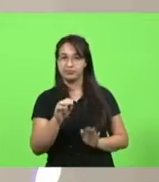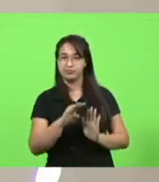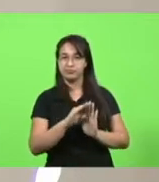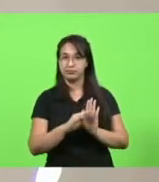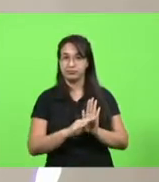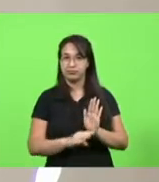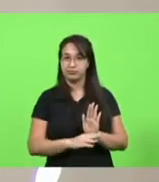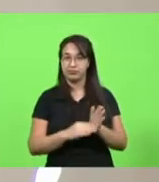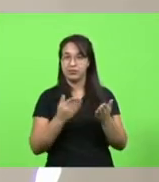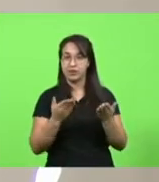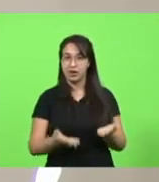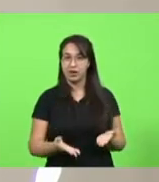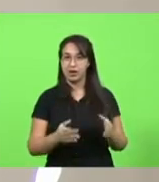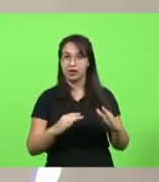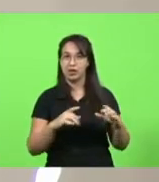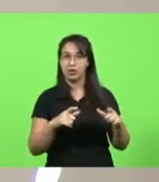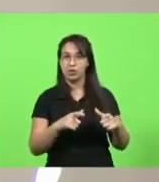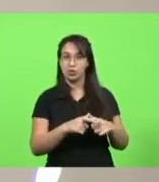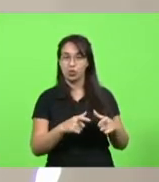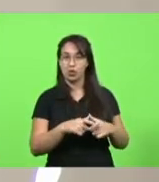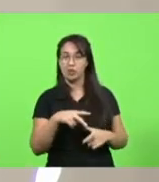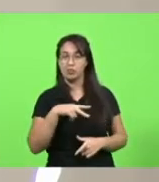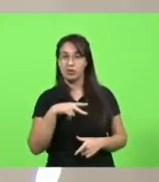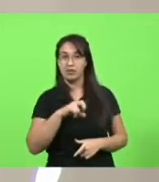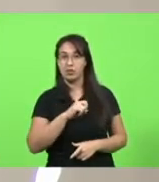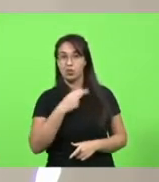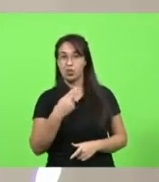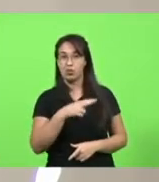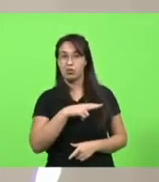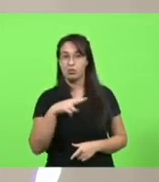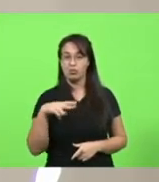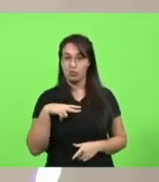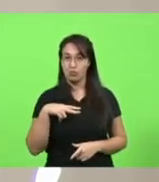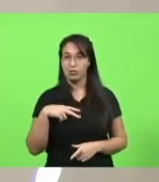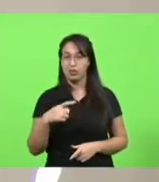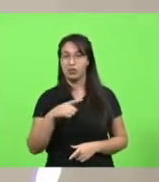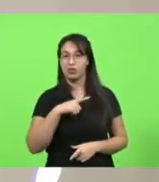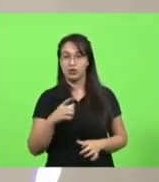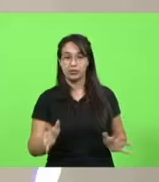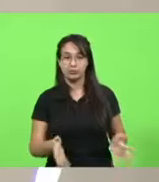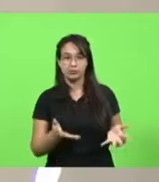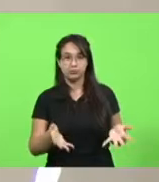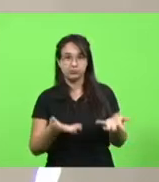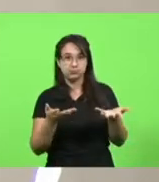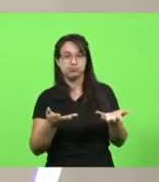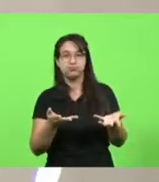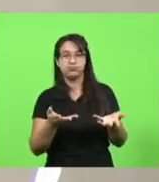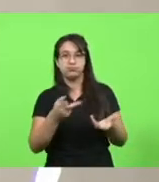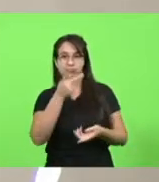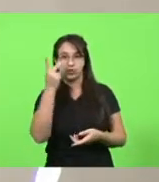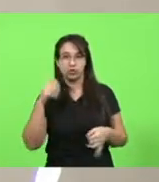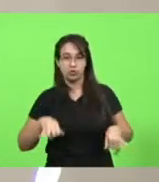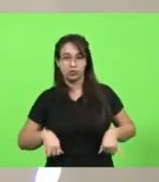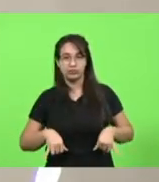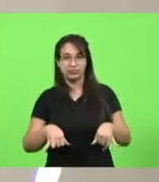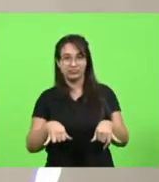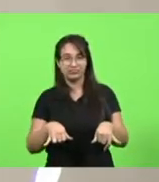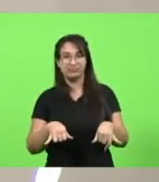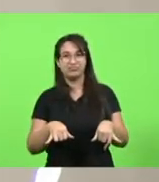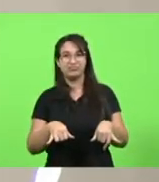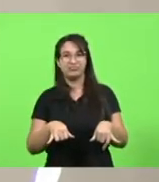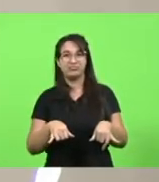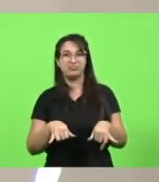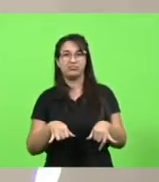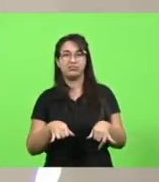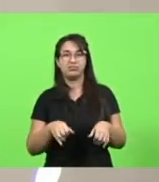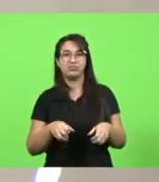estabelecimentos privados ou públicos que promovam a acessibilidade de pessoas com deficiência ou com mobilidade reduzida no âmbito do Estado de Santa